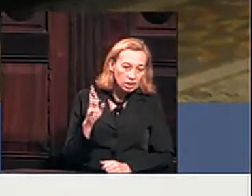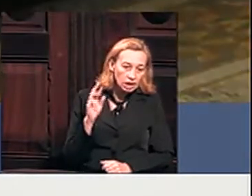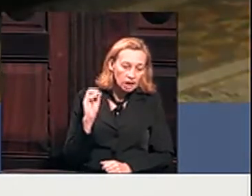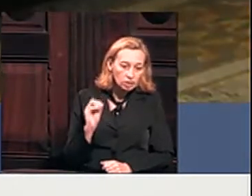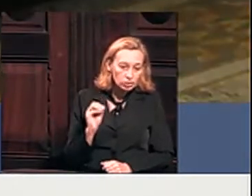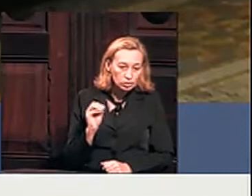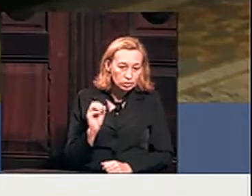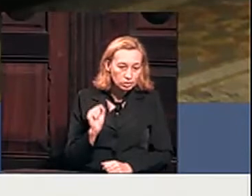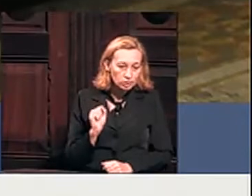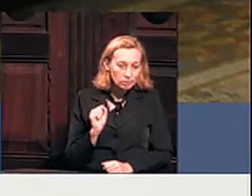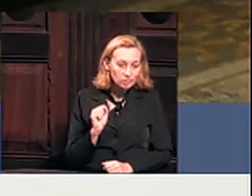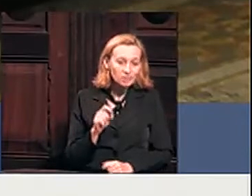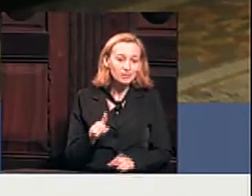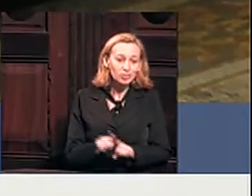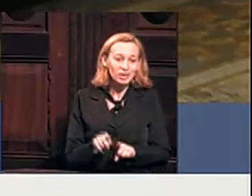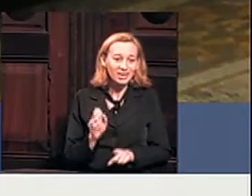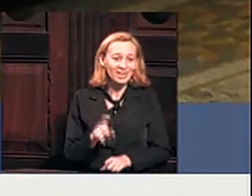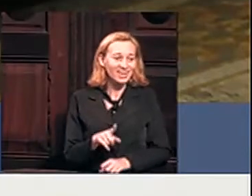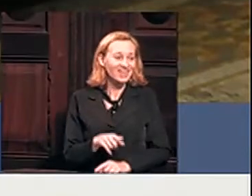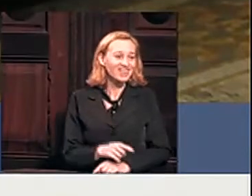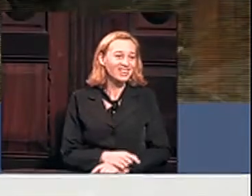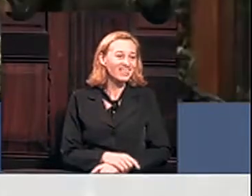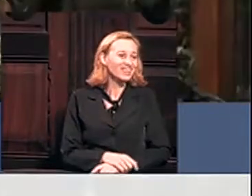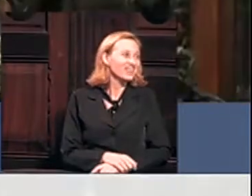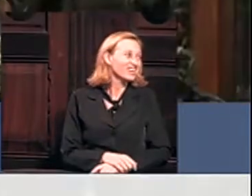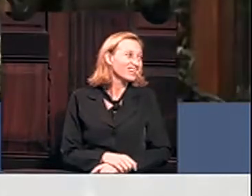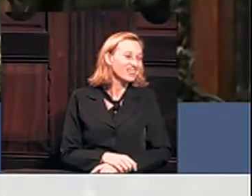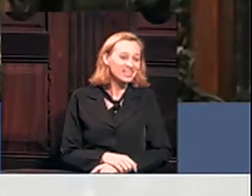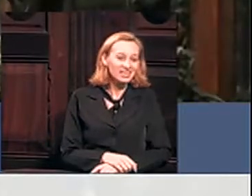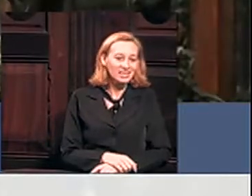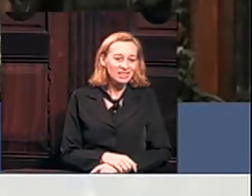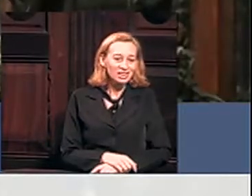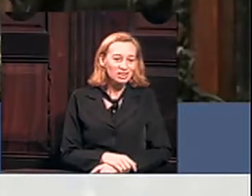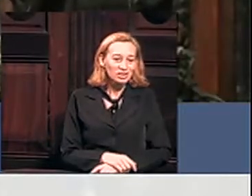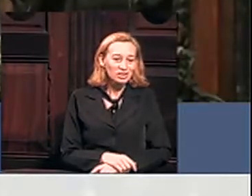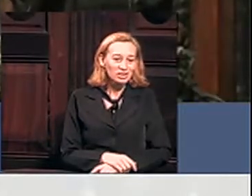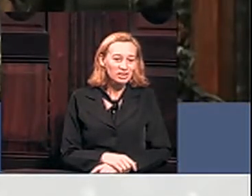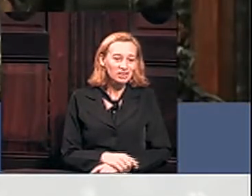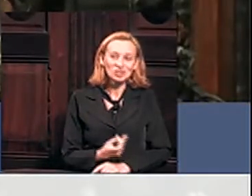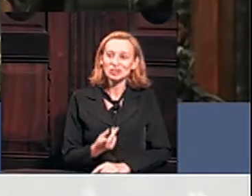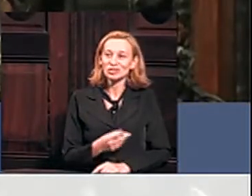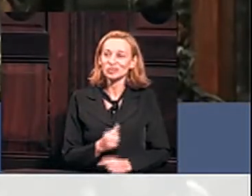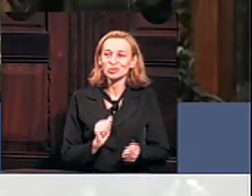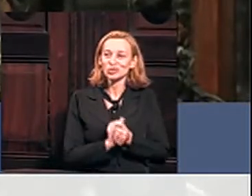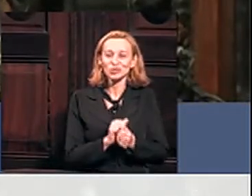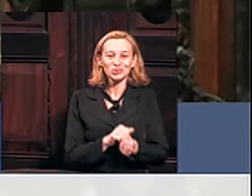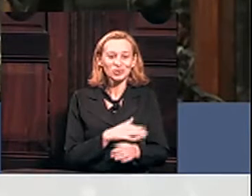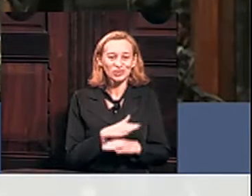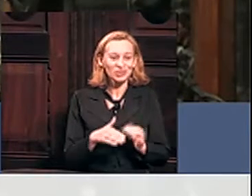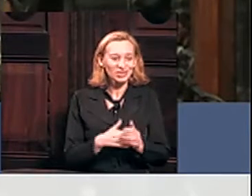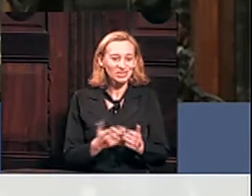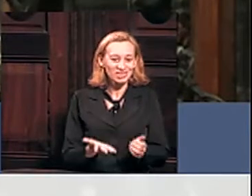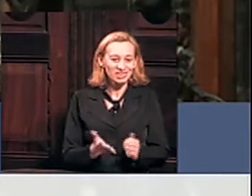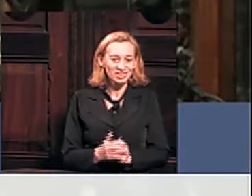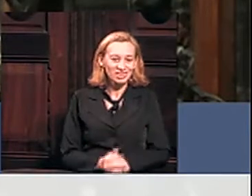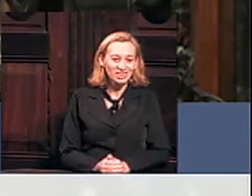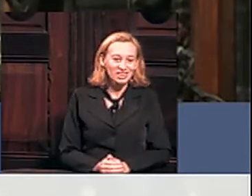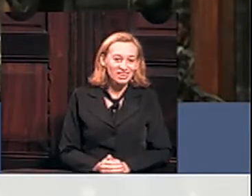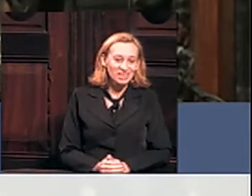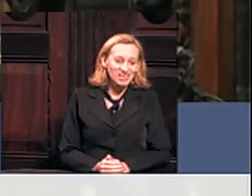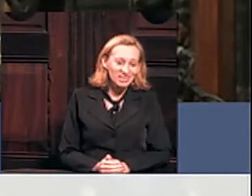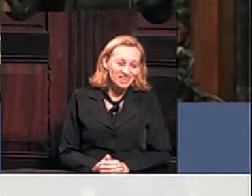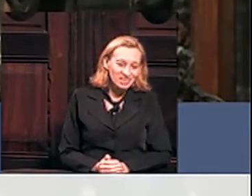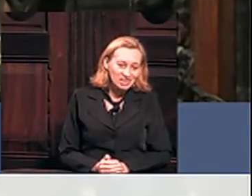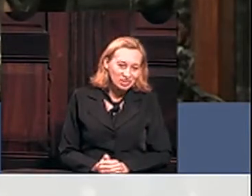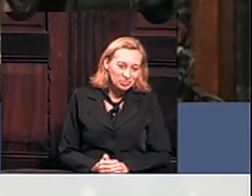Também sou. Também é. Aqui. Deixa então. Também sou. Também sou, Mink. Me indica, pronto. Deputado, eu indico,